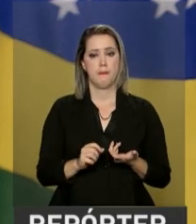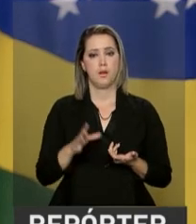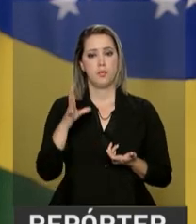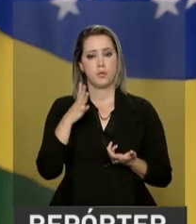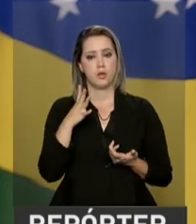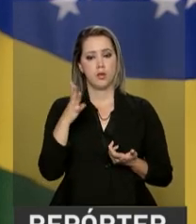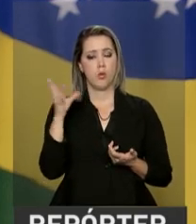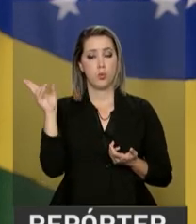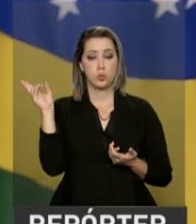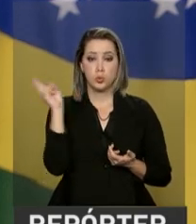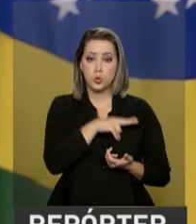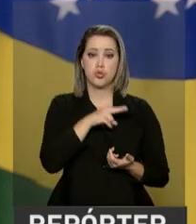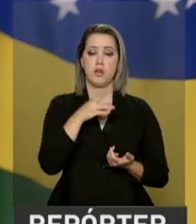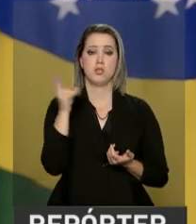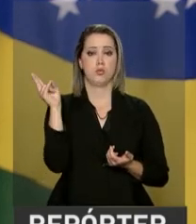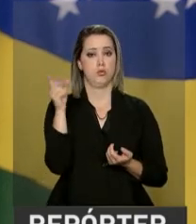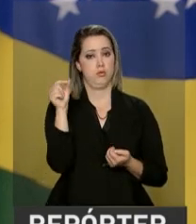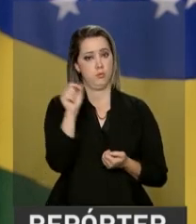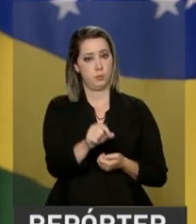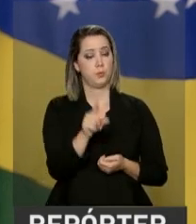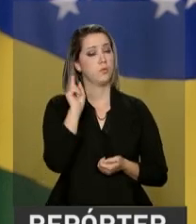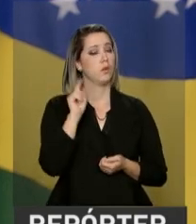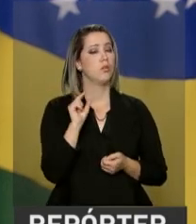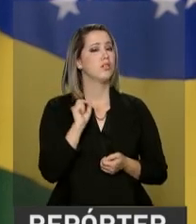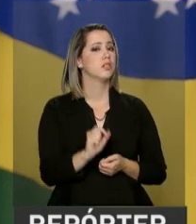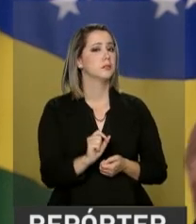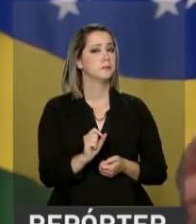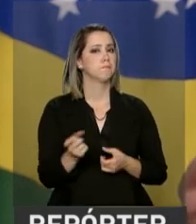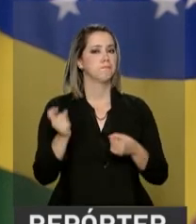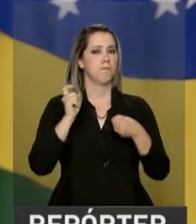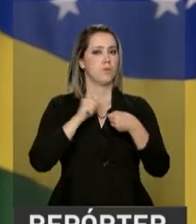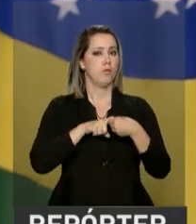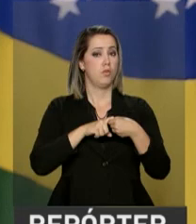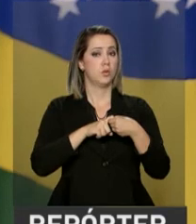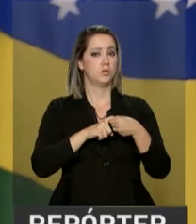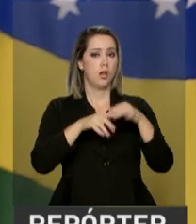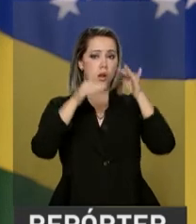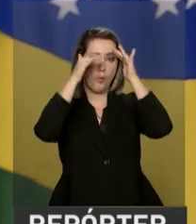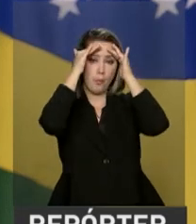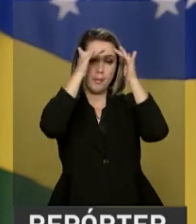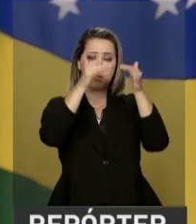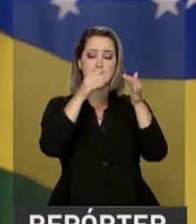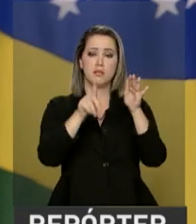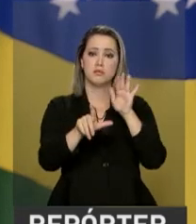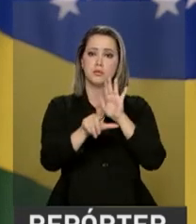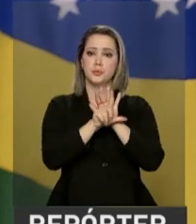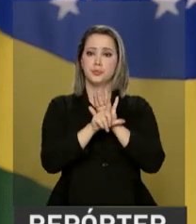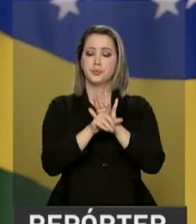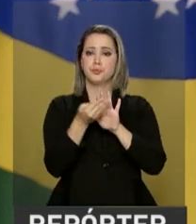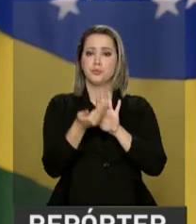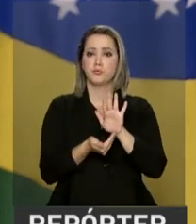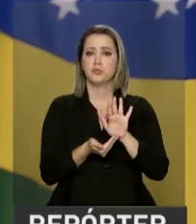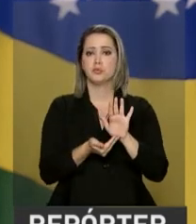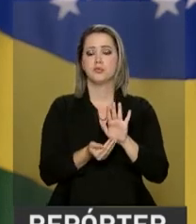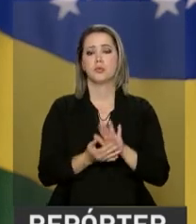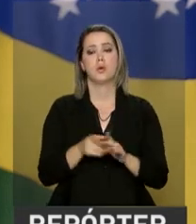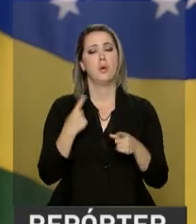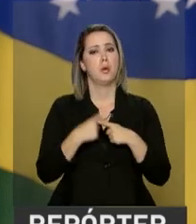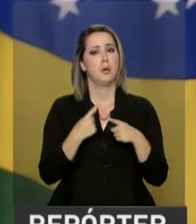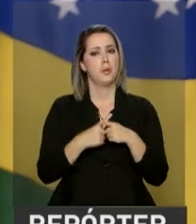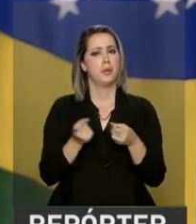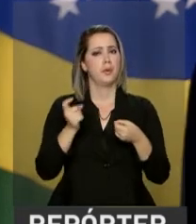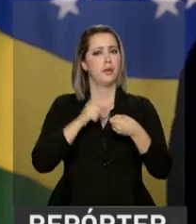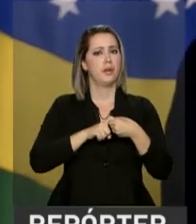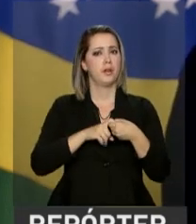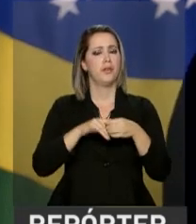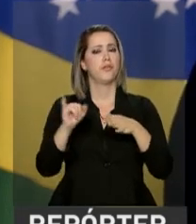celeridade, com muita rapidez, é exatamente recuperar a institucionalidade no país. Porque a